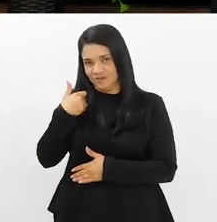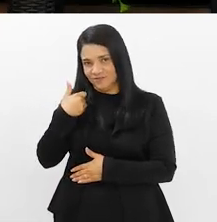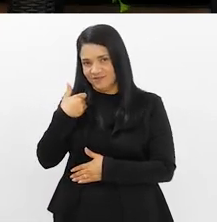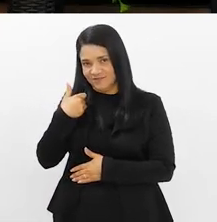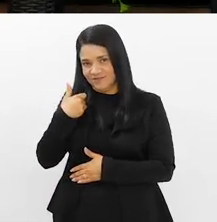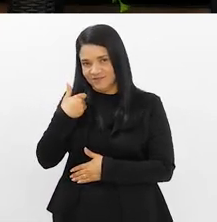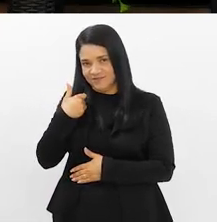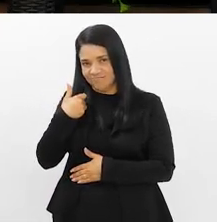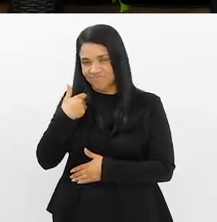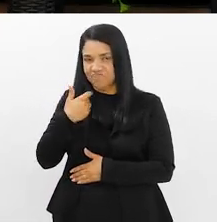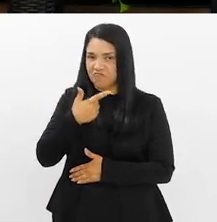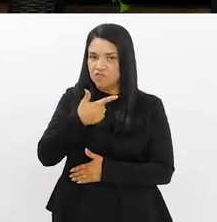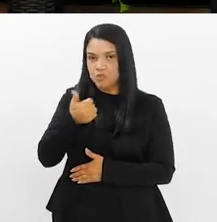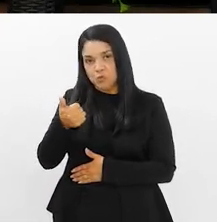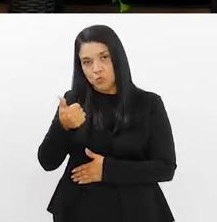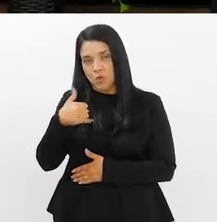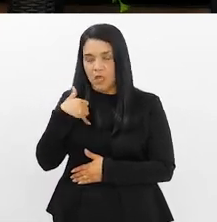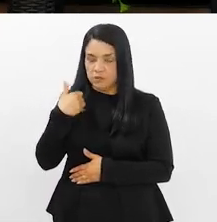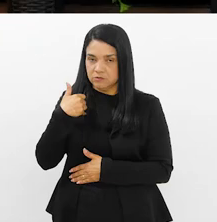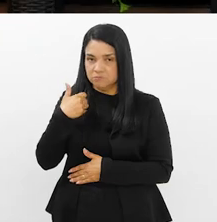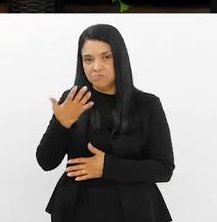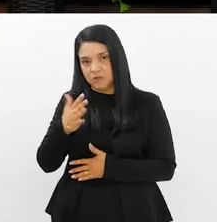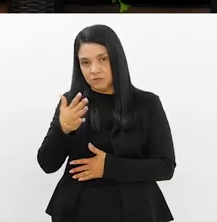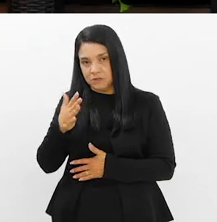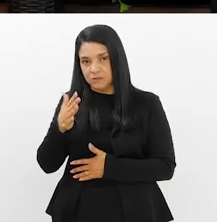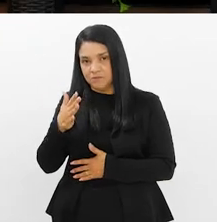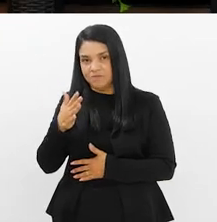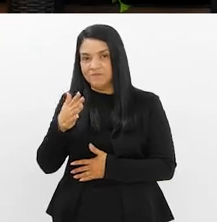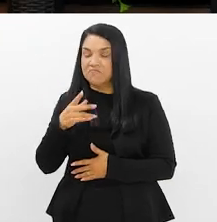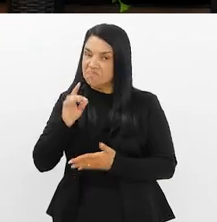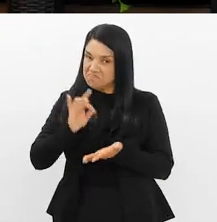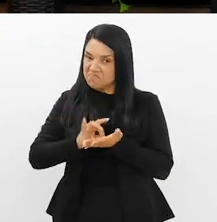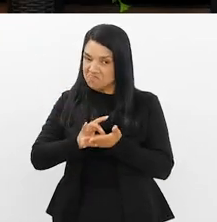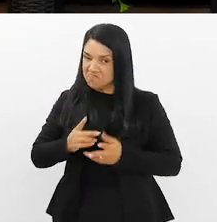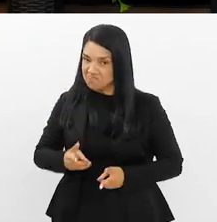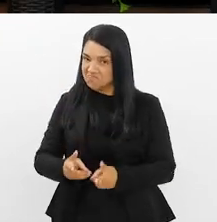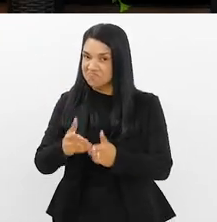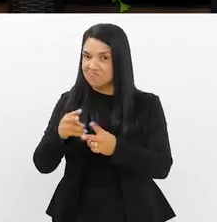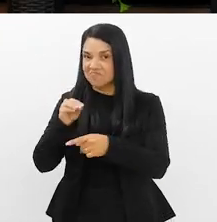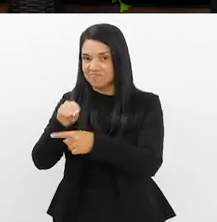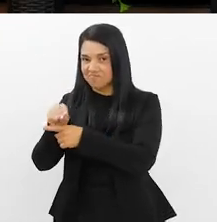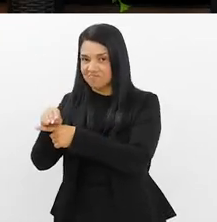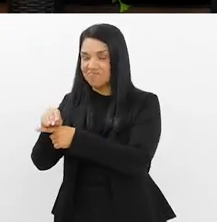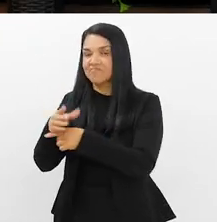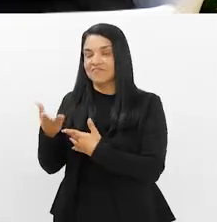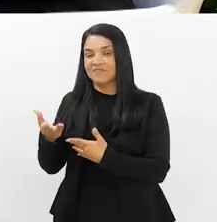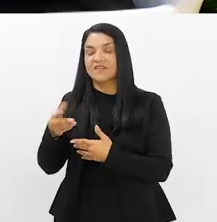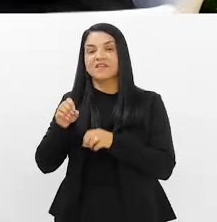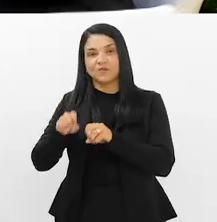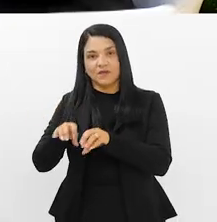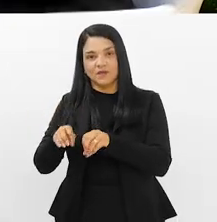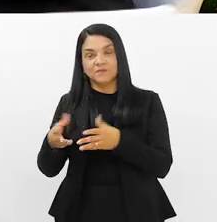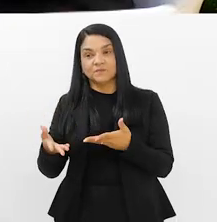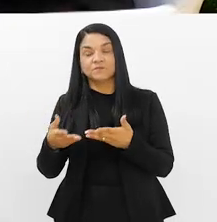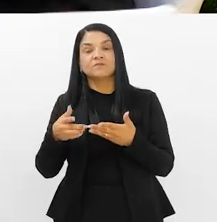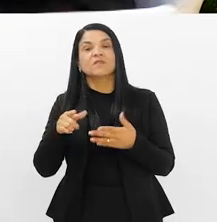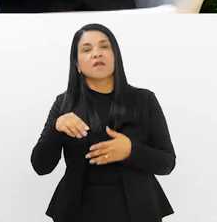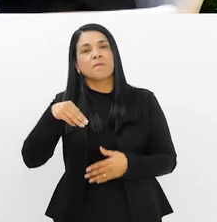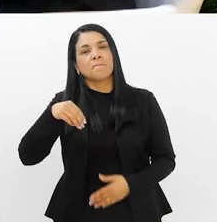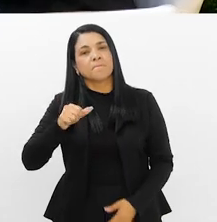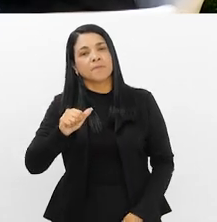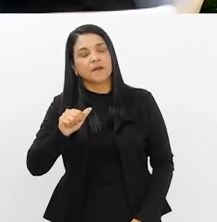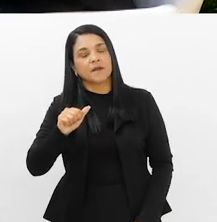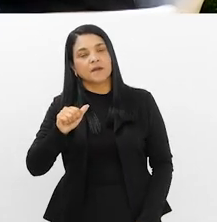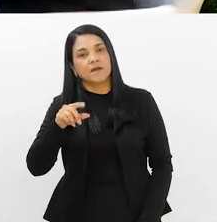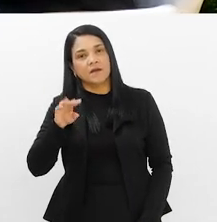né? Que 18 a 21 anos. E, na verdade, é para sempre, né? Pegando essa questão do maternar,